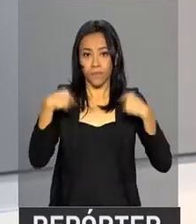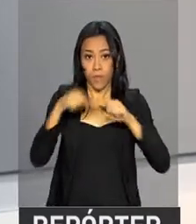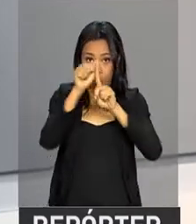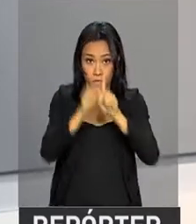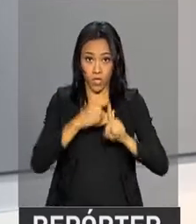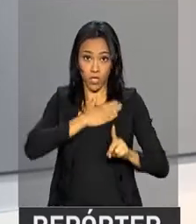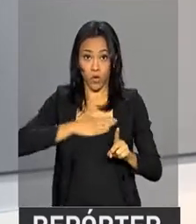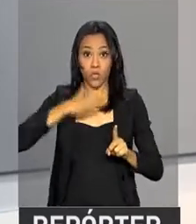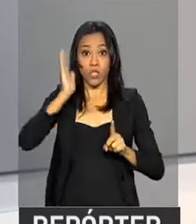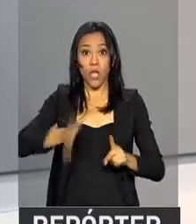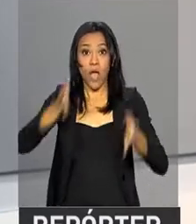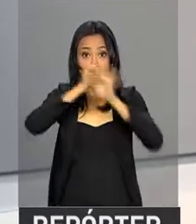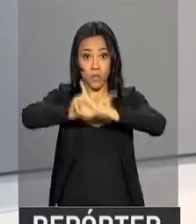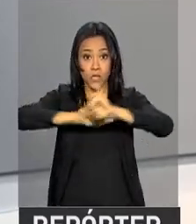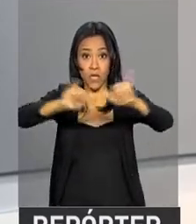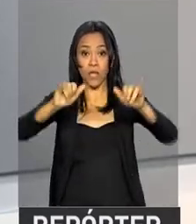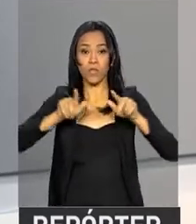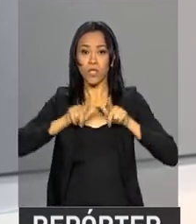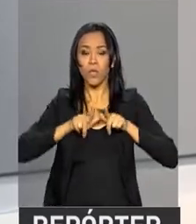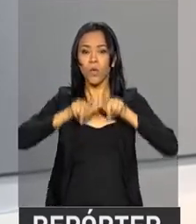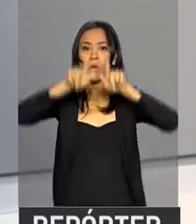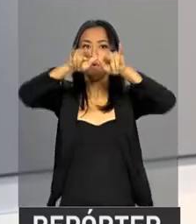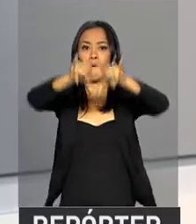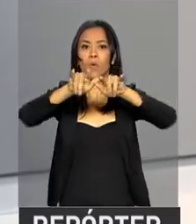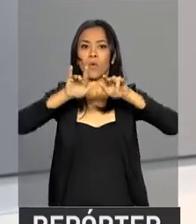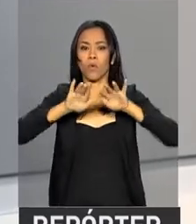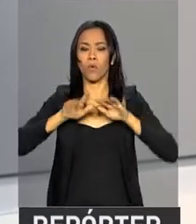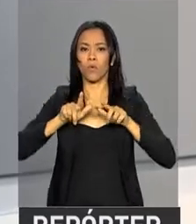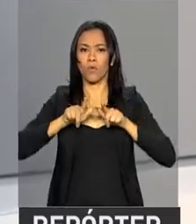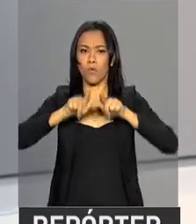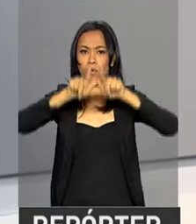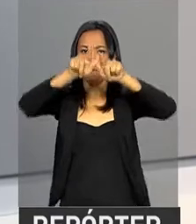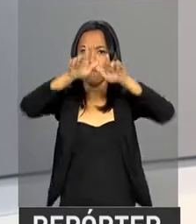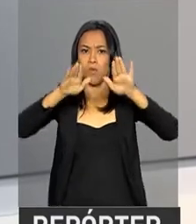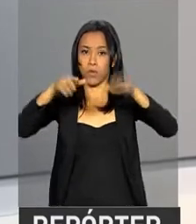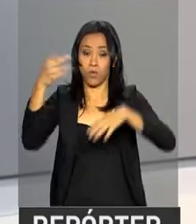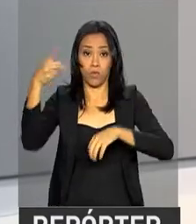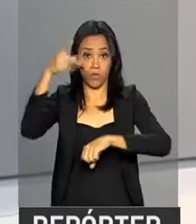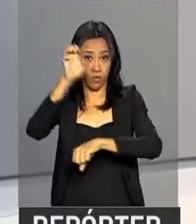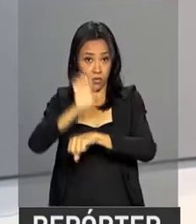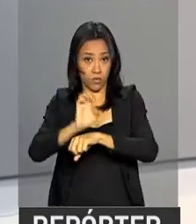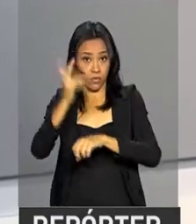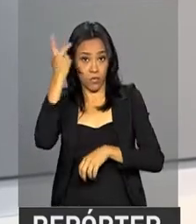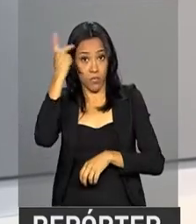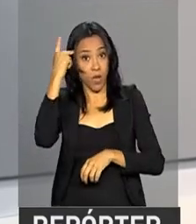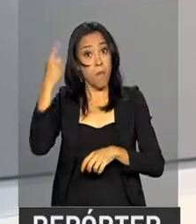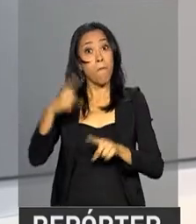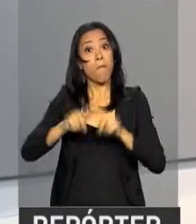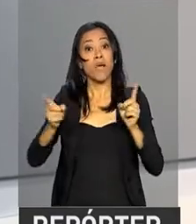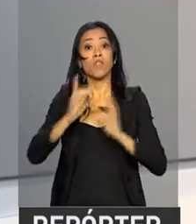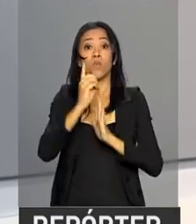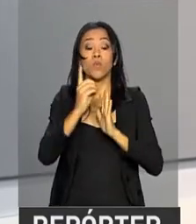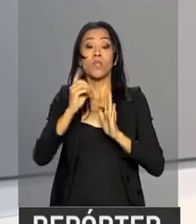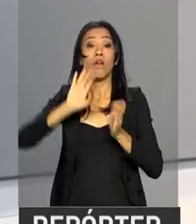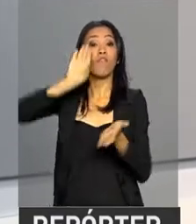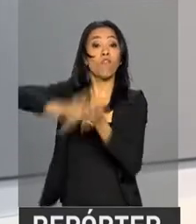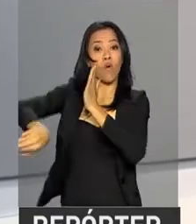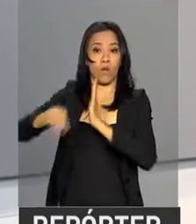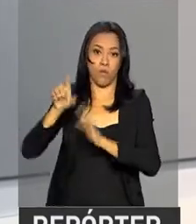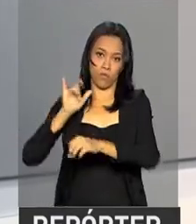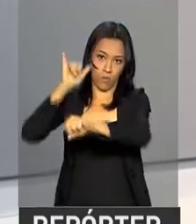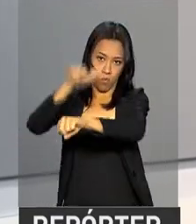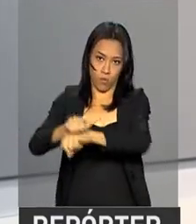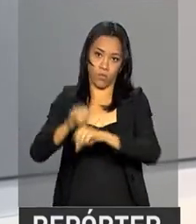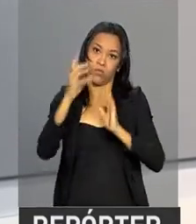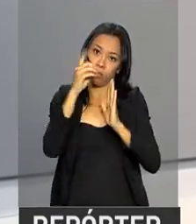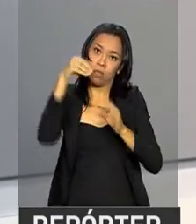foi anunciada a inclusão de Congonhas em São Paulo, mas o aeroporto está fora do decreto publicado hoje no Diário Oficial. Em nota à imprensa,